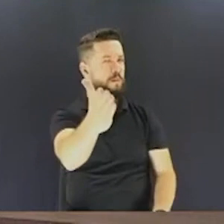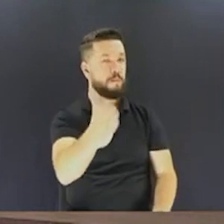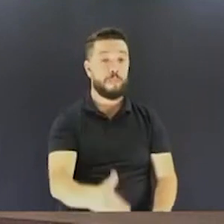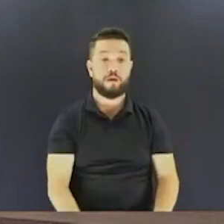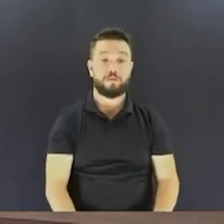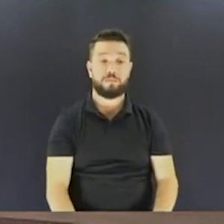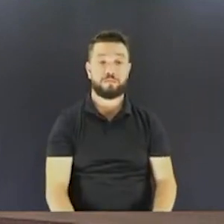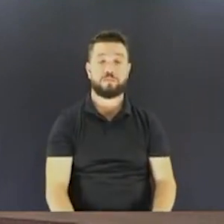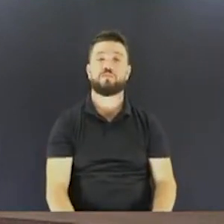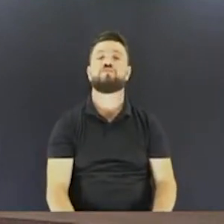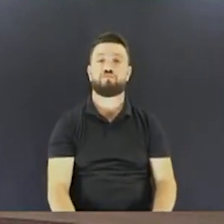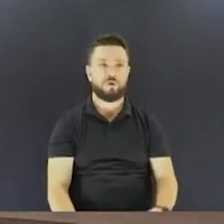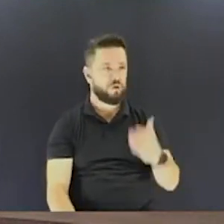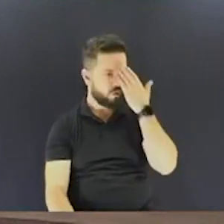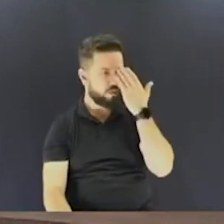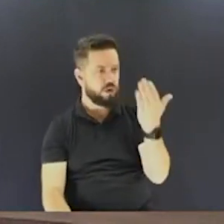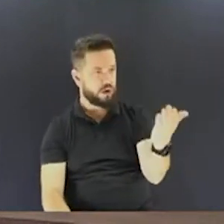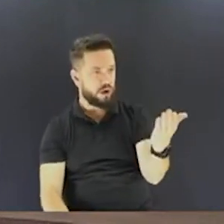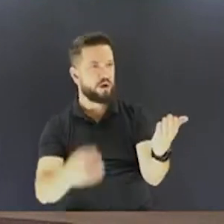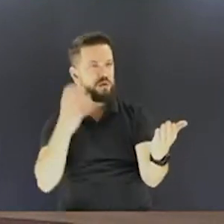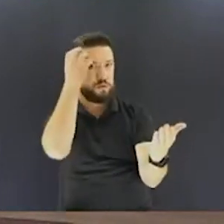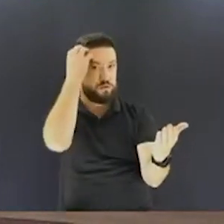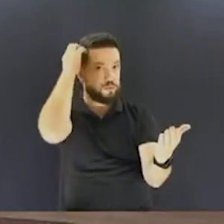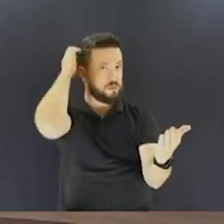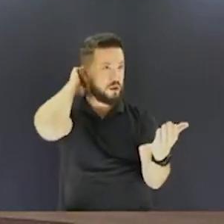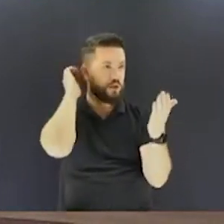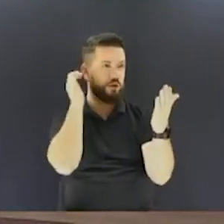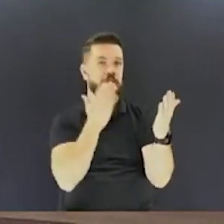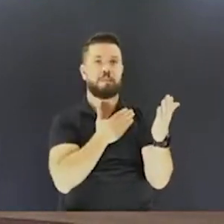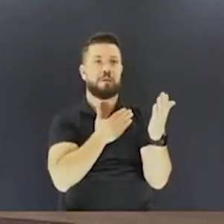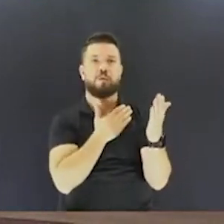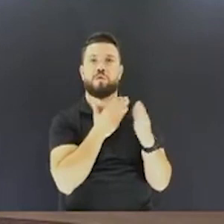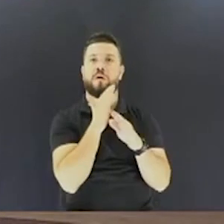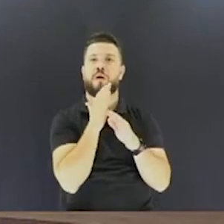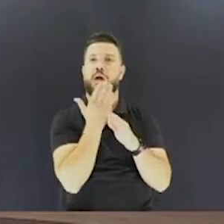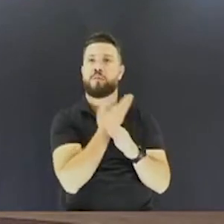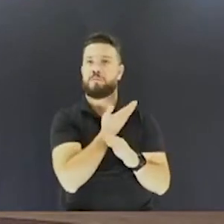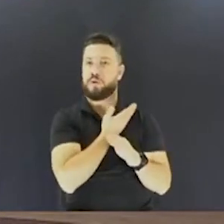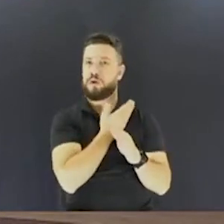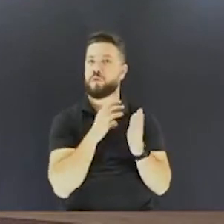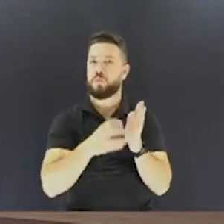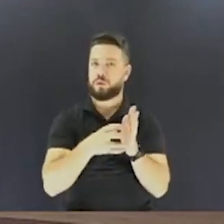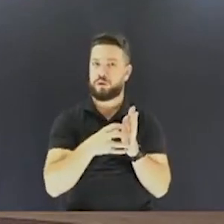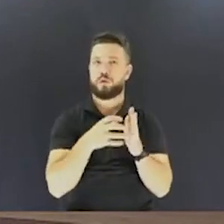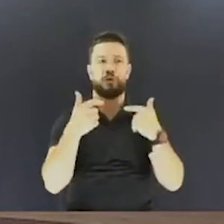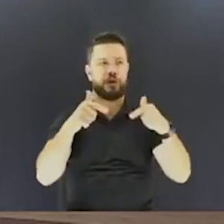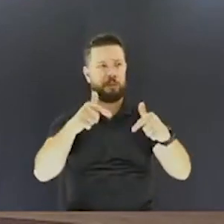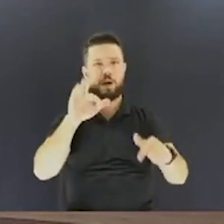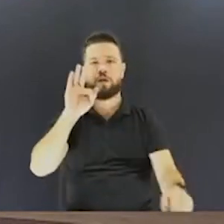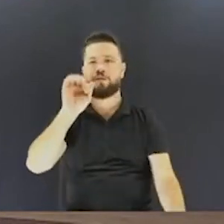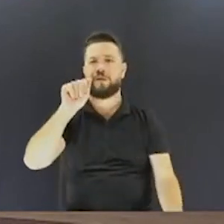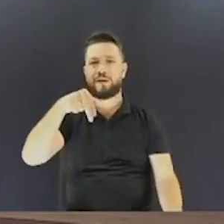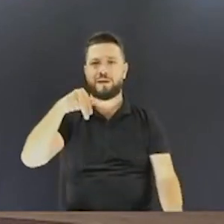progressista, companheiro de partido, vereador Oscarino do Povo, que faz um grande trabalho na Vila Fani, em toda a cidade de